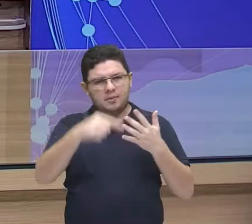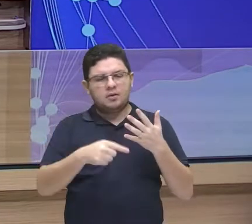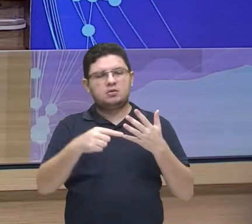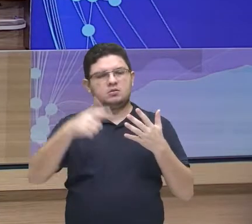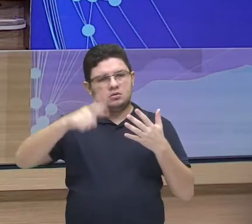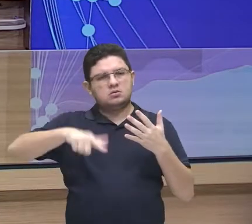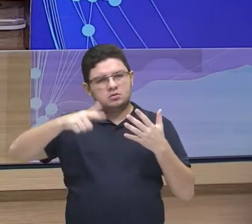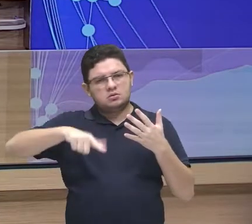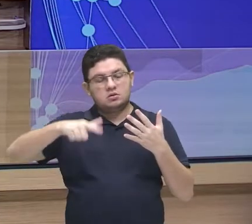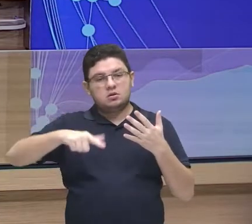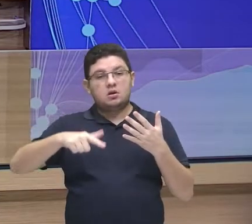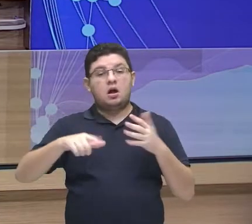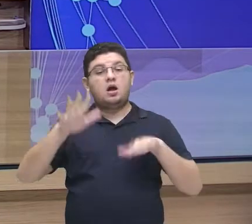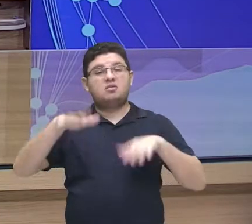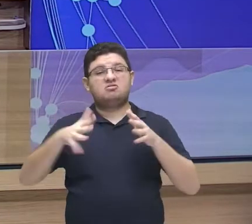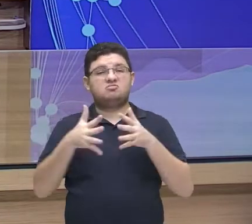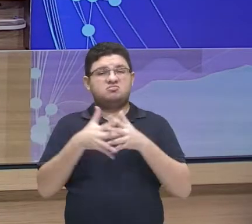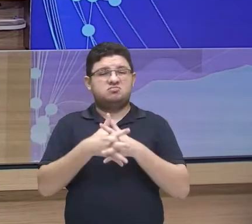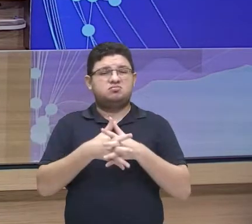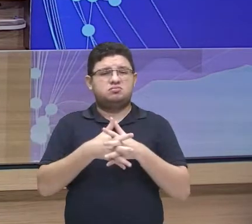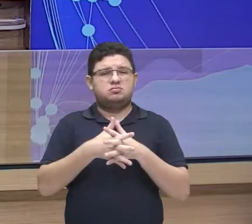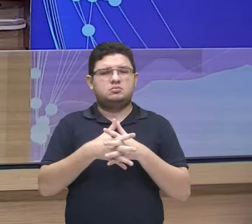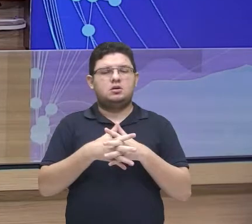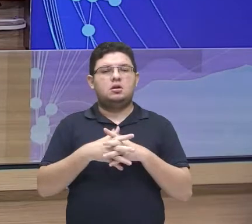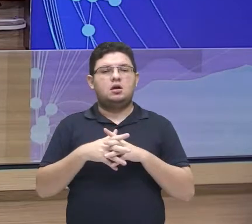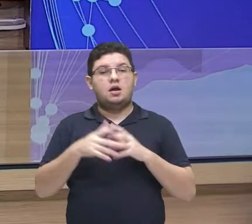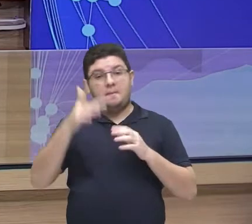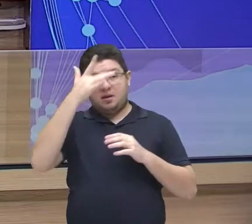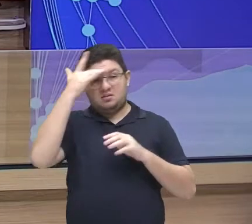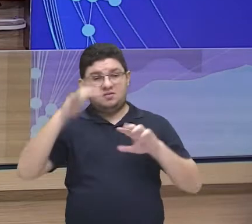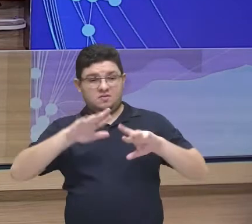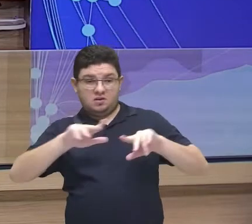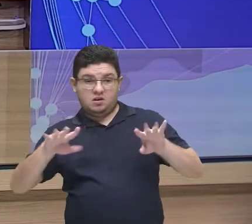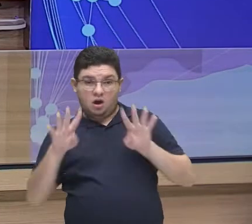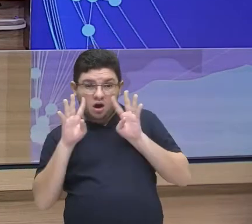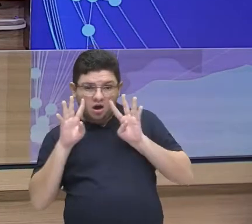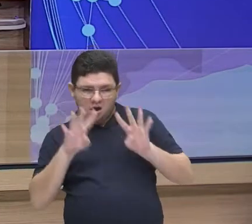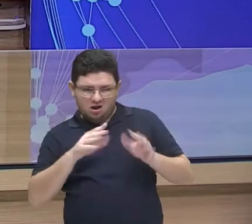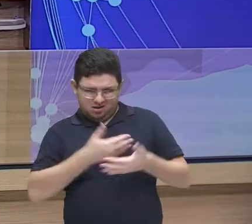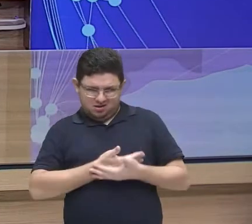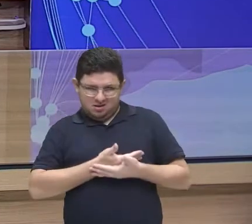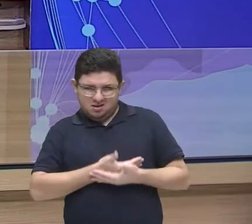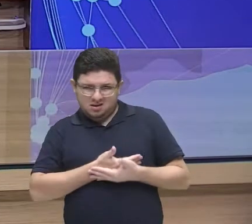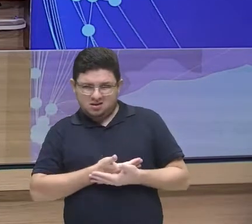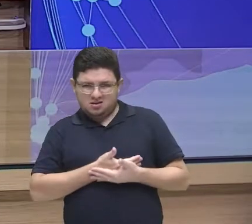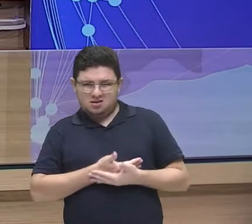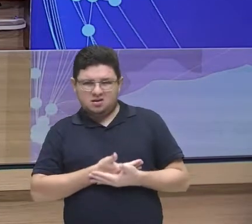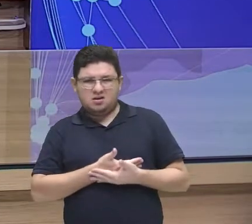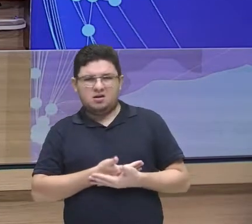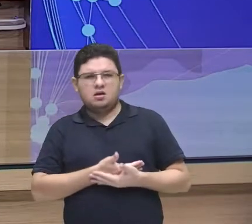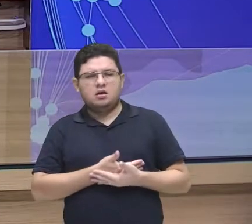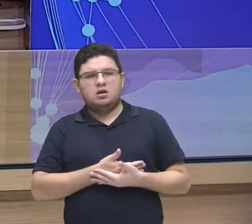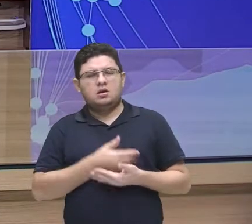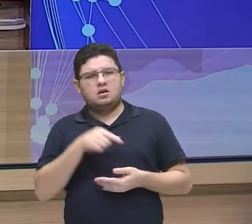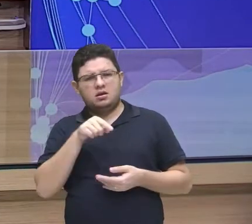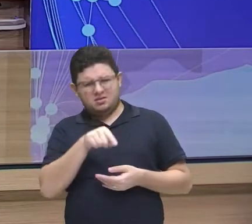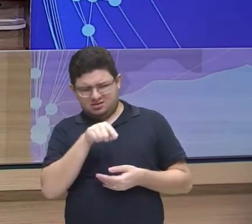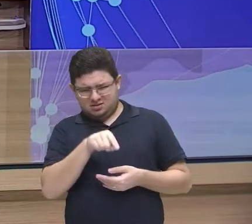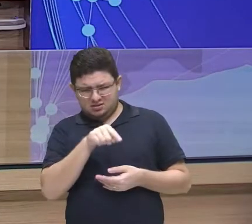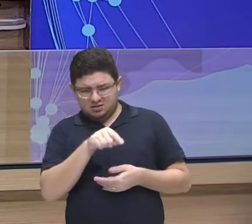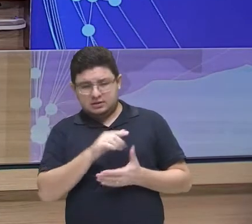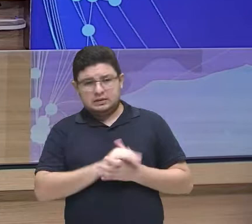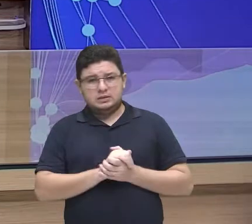grande. Quando o pessoal olha para esse recém-nascido, todo mundo, família, todo mundo apaixonado, né, por esse novo ser humano que